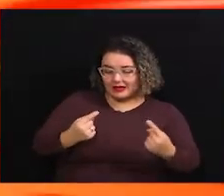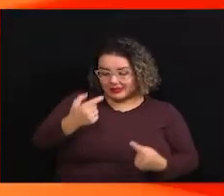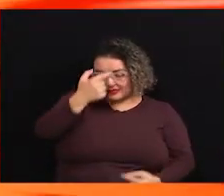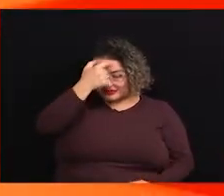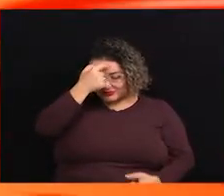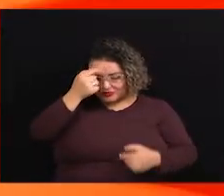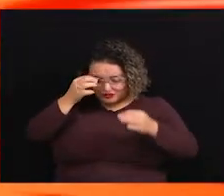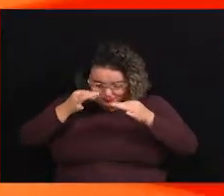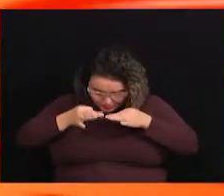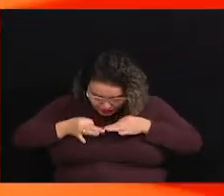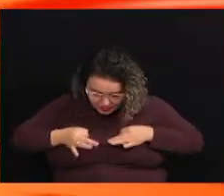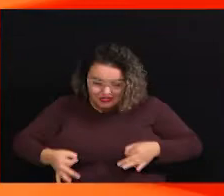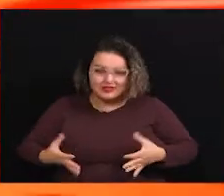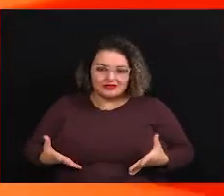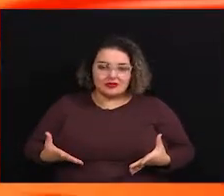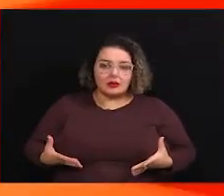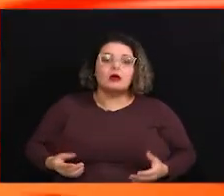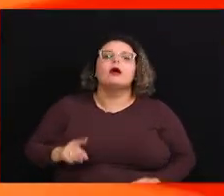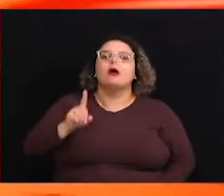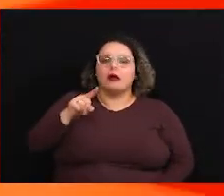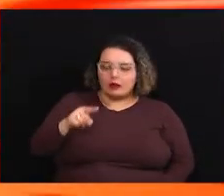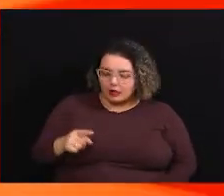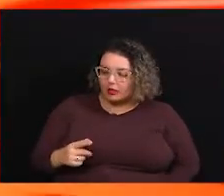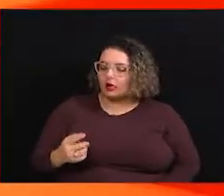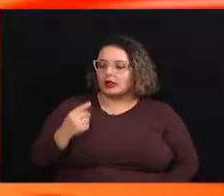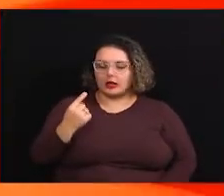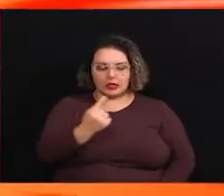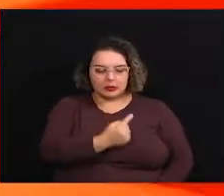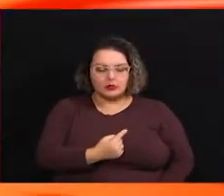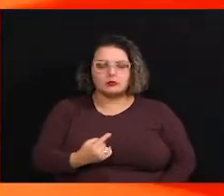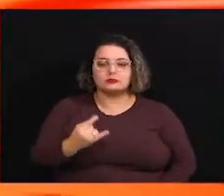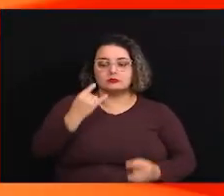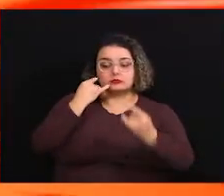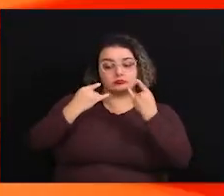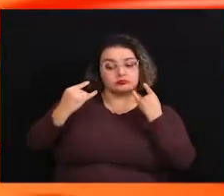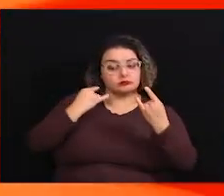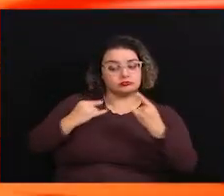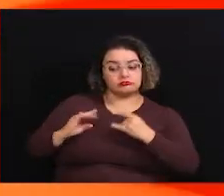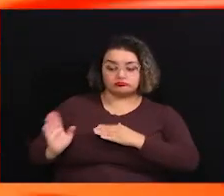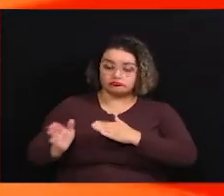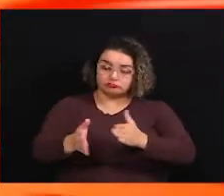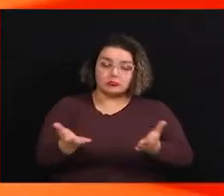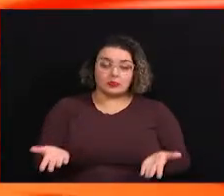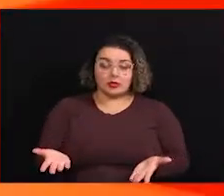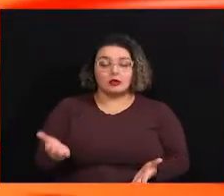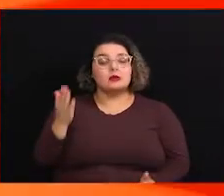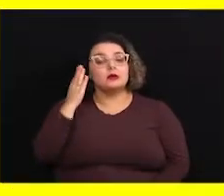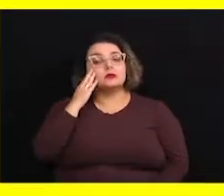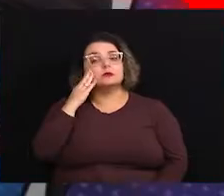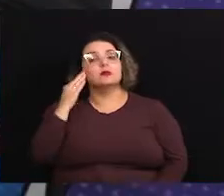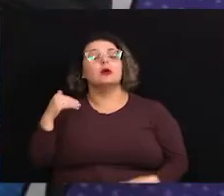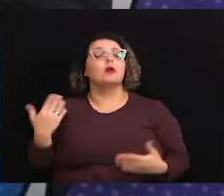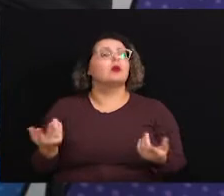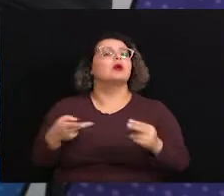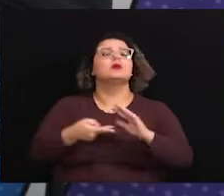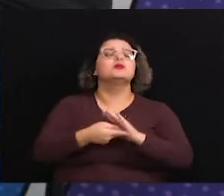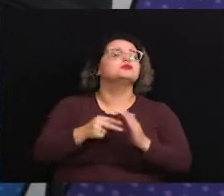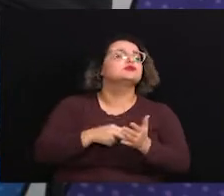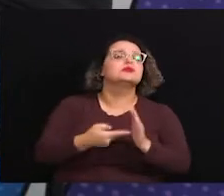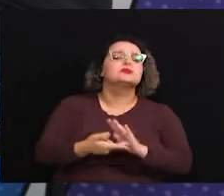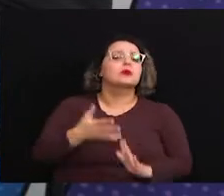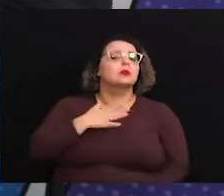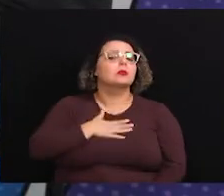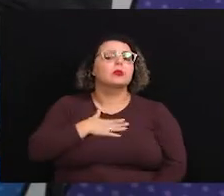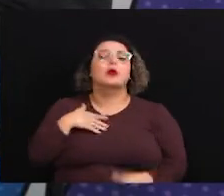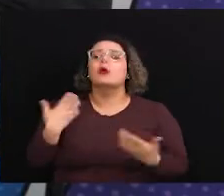Exatamente. Tá cada um seguindo seus interesses ali, né? Então você que vai ter que se identificar qual personagem faz sentido pra mim, qual que